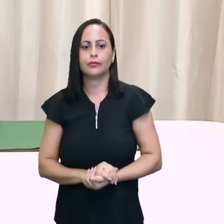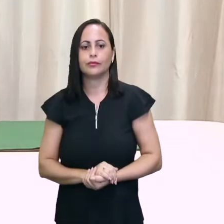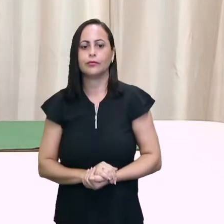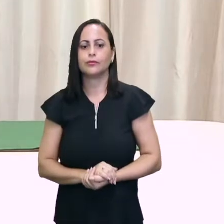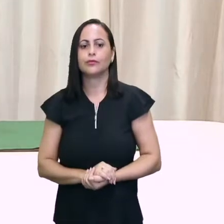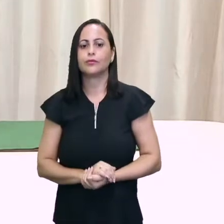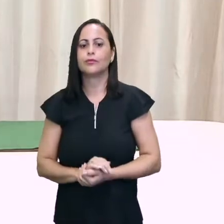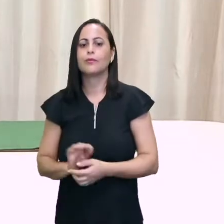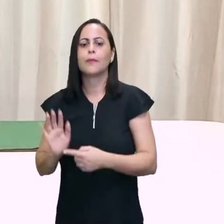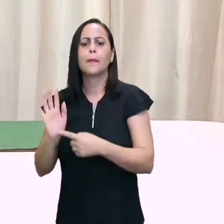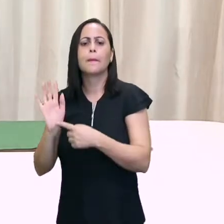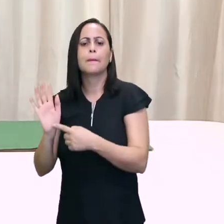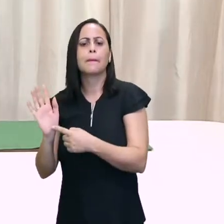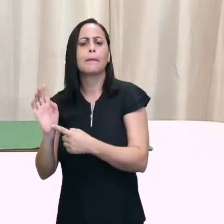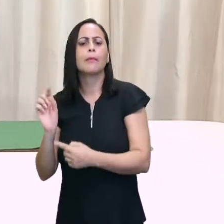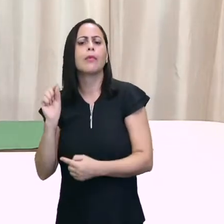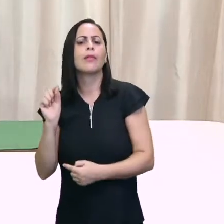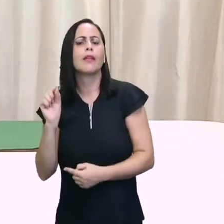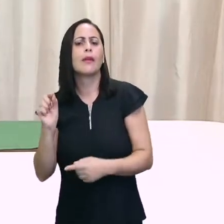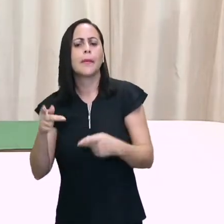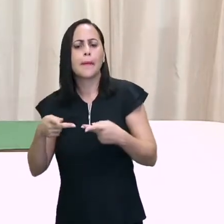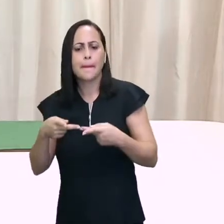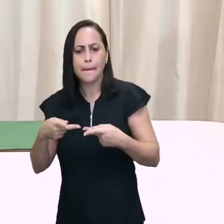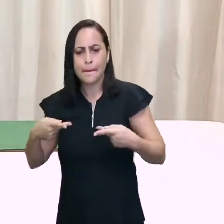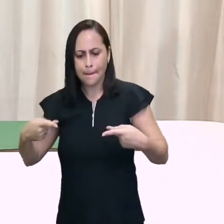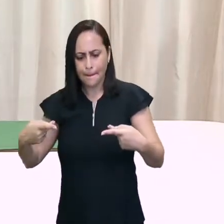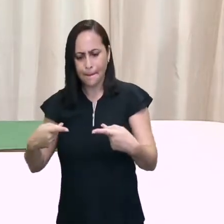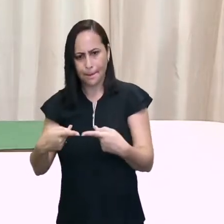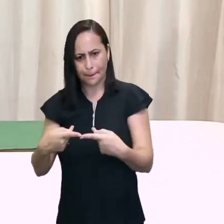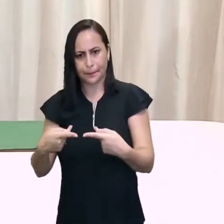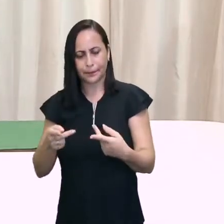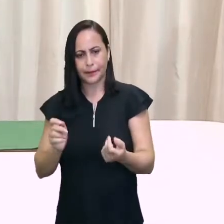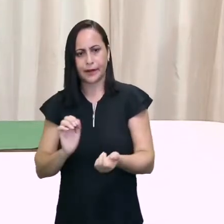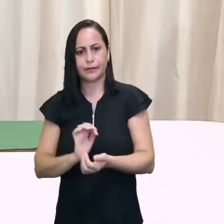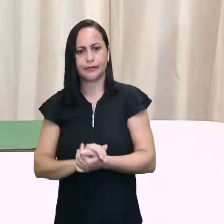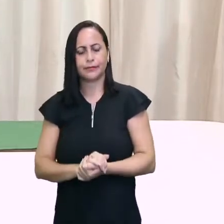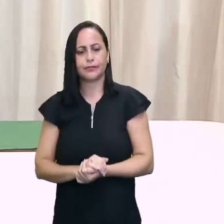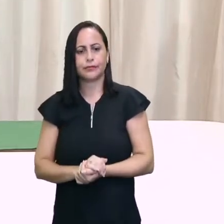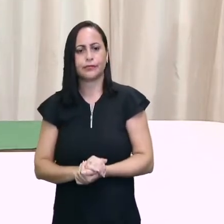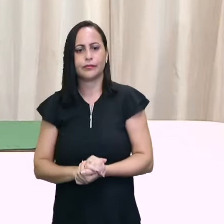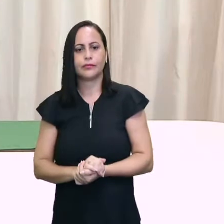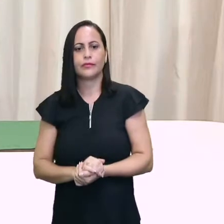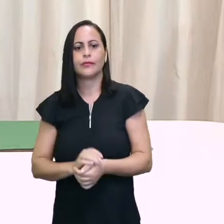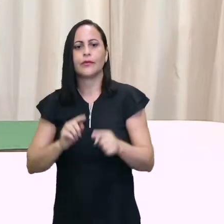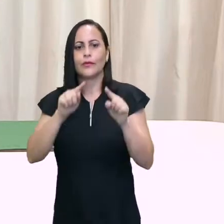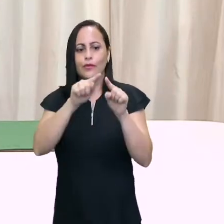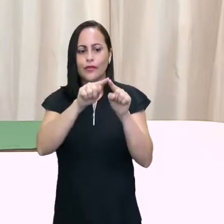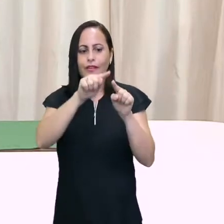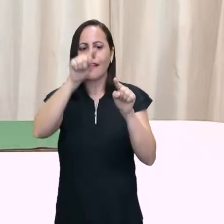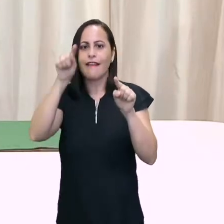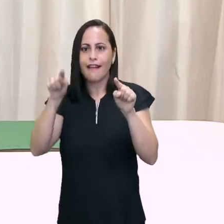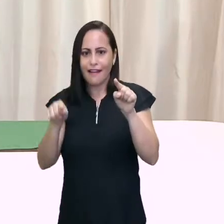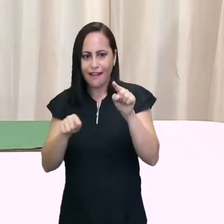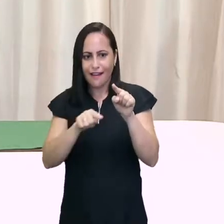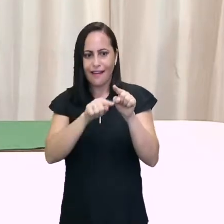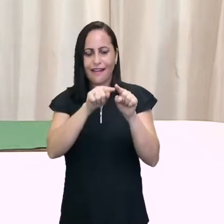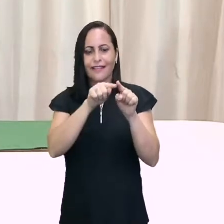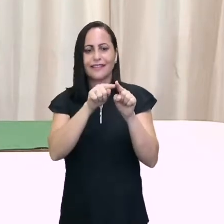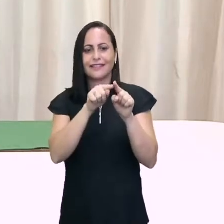Este aqui é um pratinho, um prato descartável. Ele é